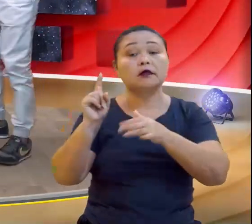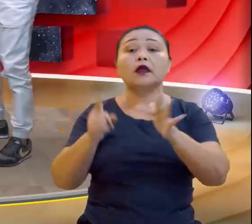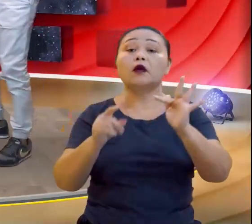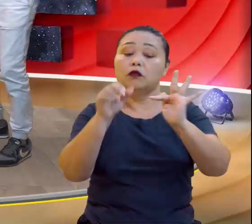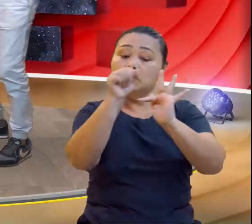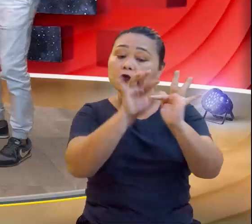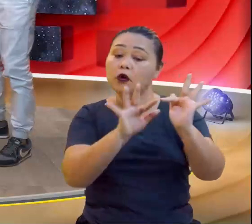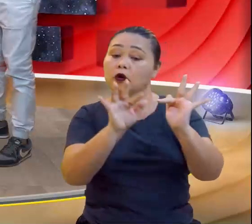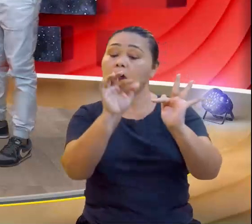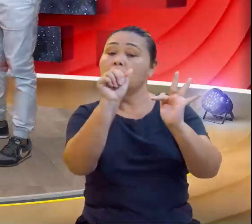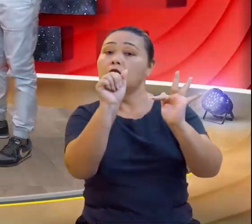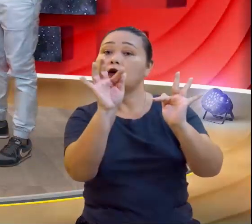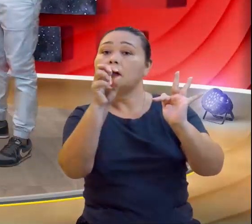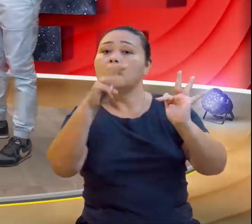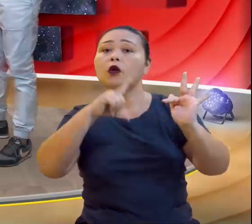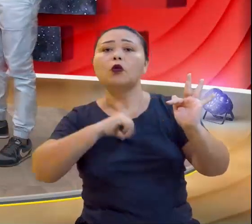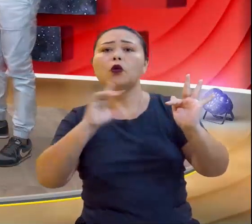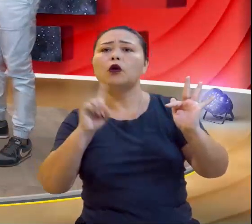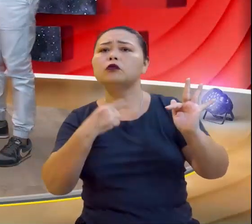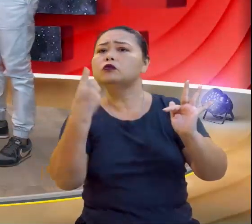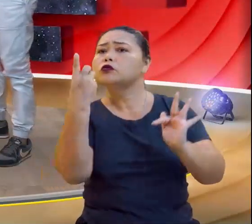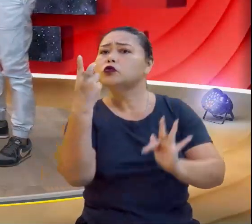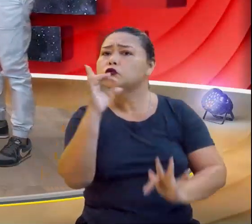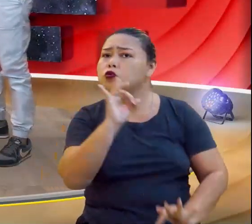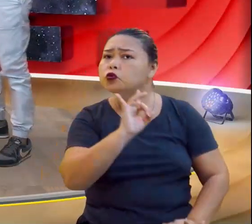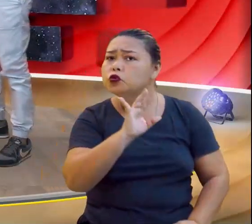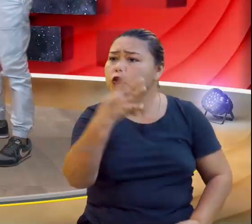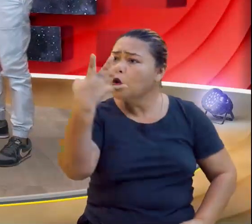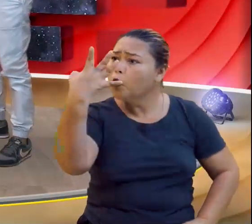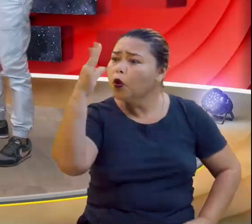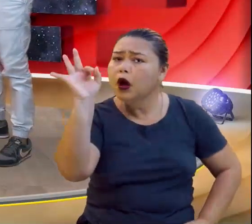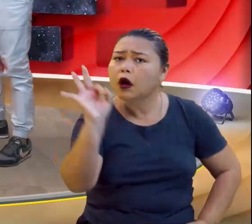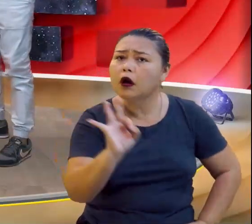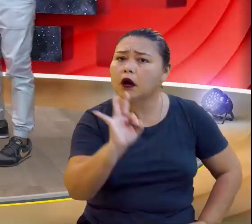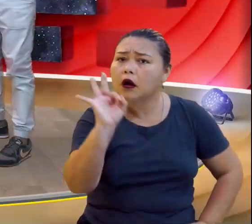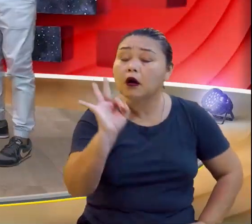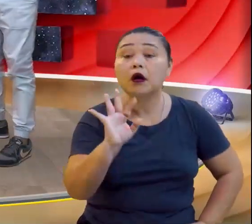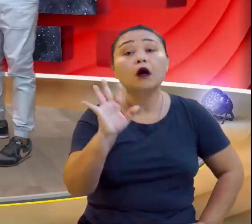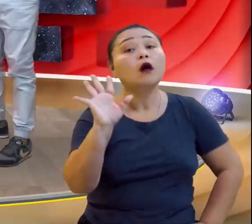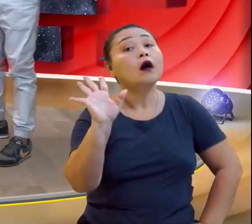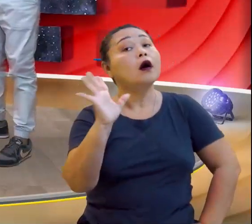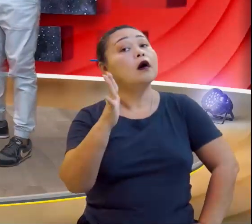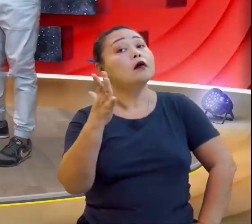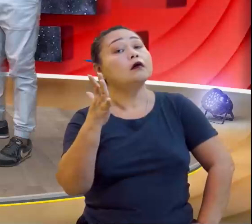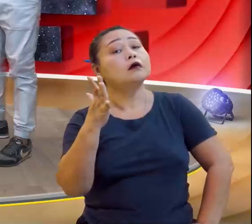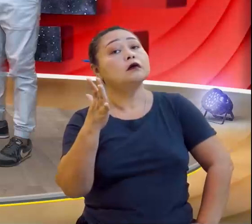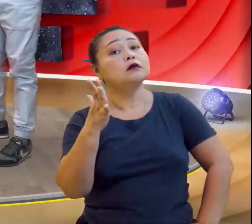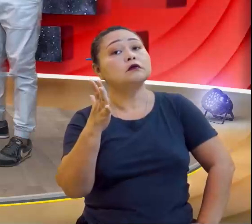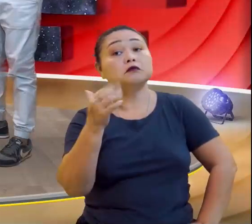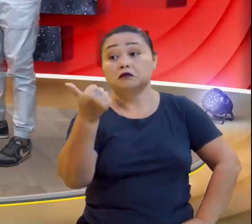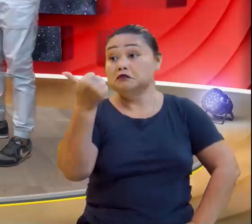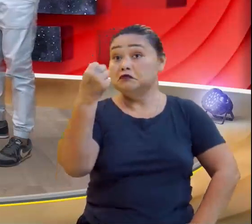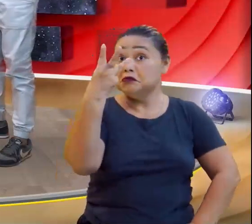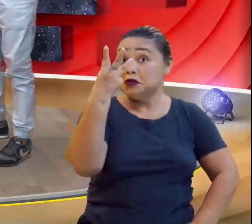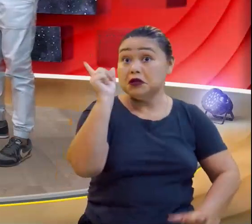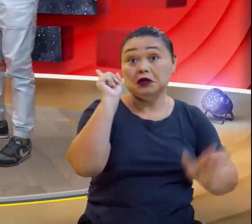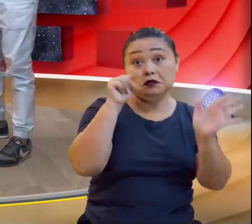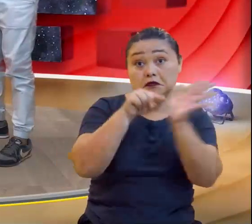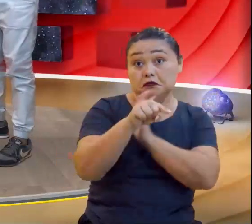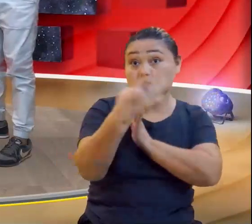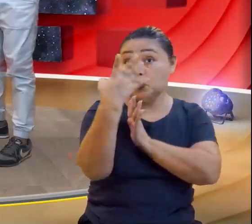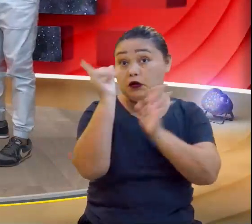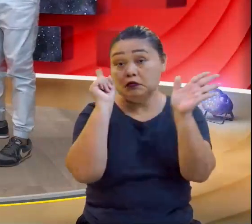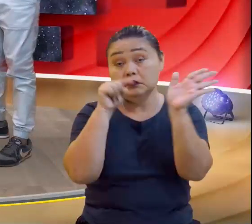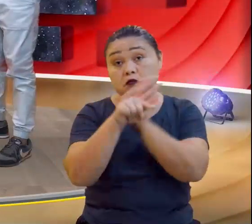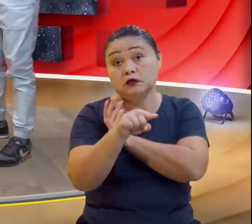Ah, professor, mas só cai 4%. 4% é o equivalente a mais ou menos 3 questões, 4 questões da prova,